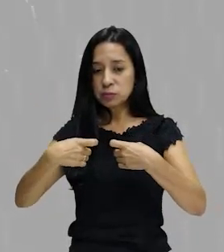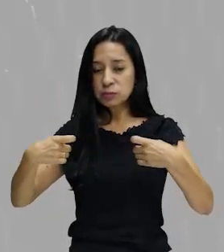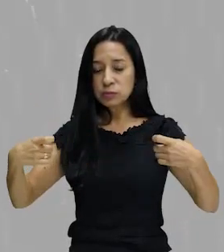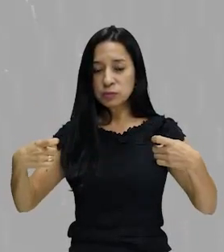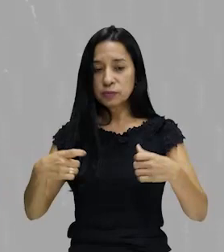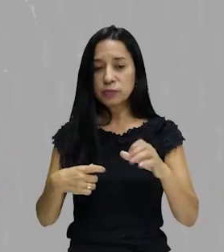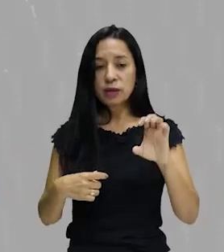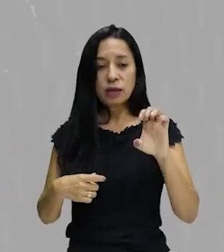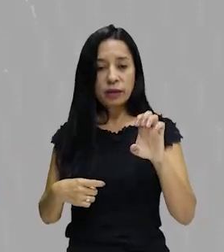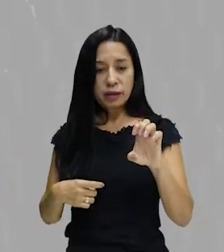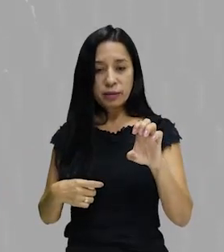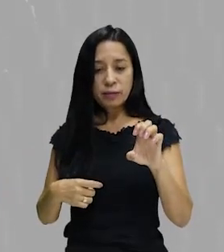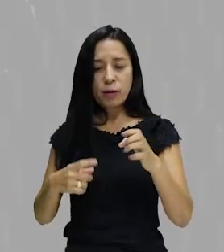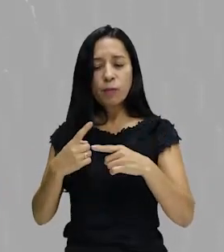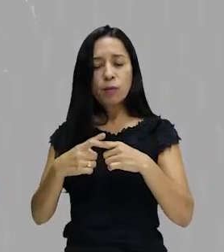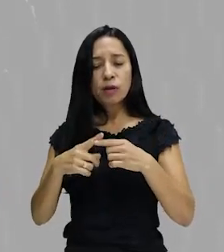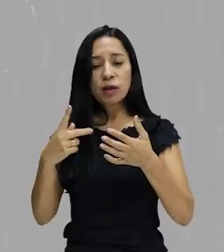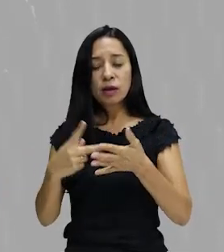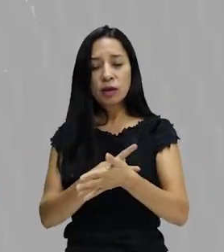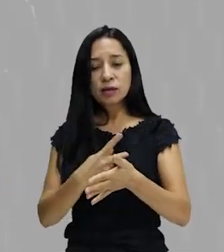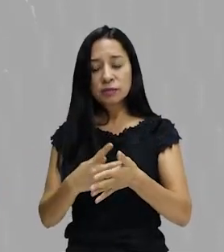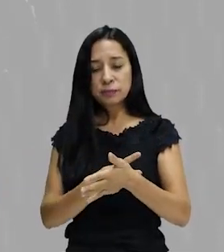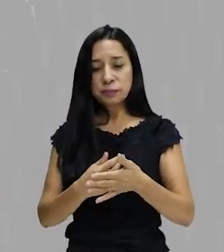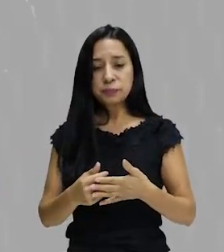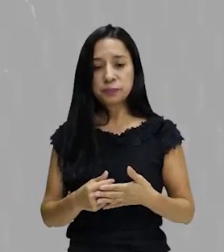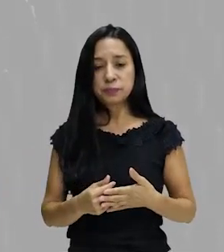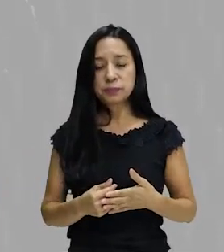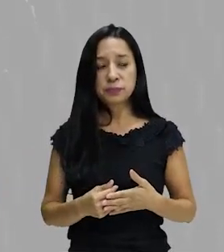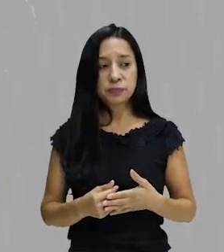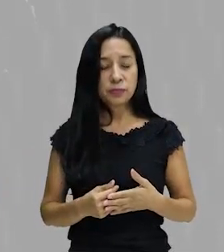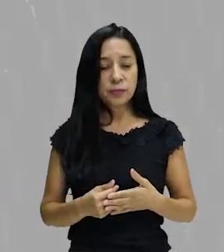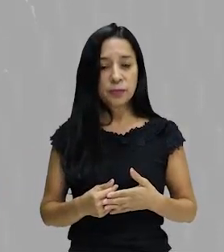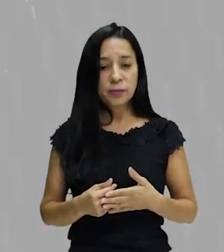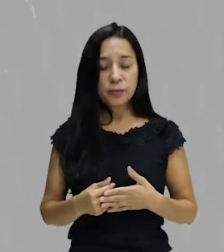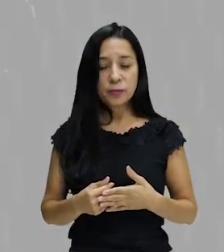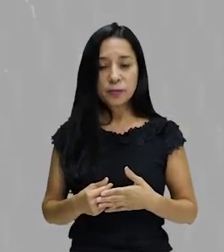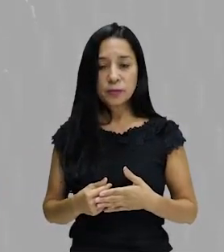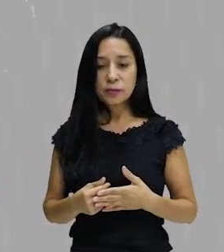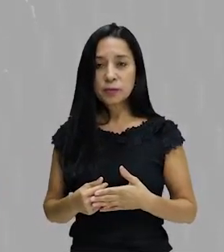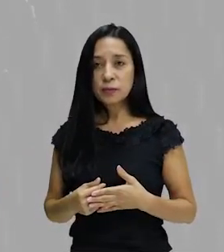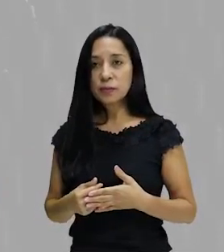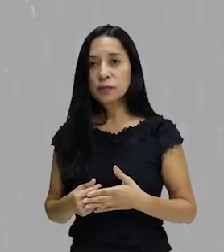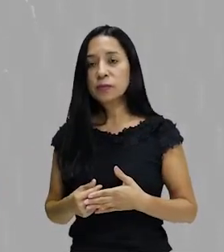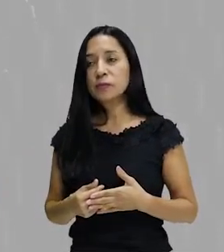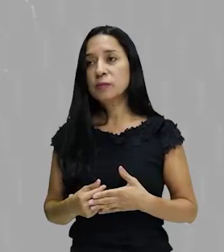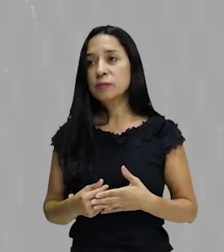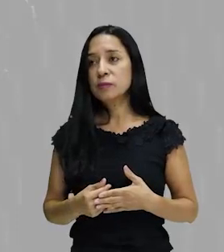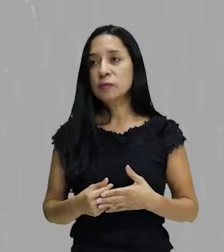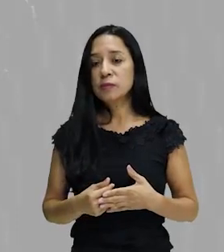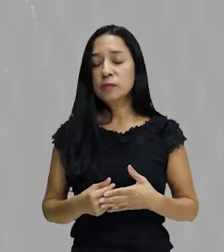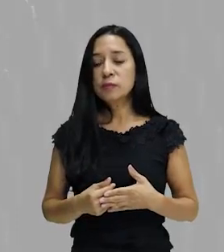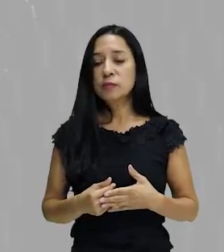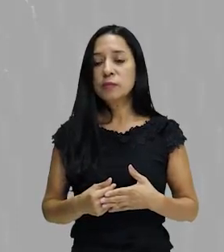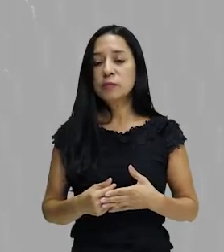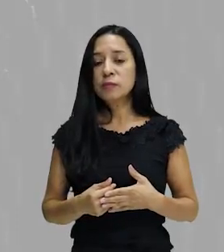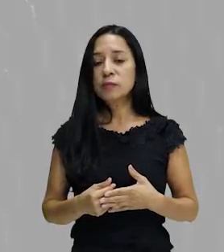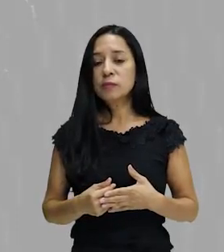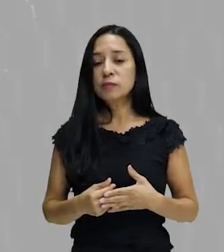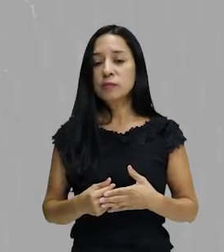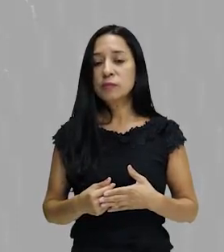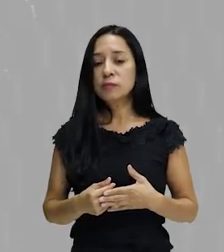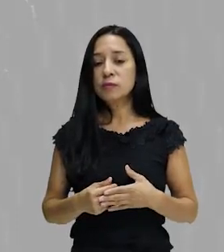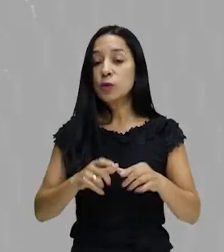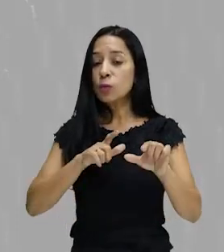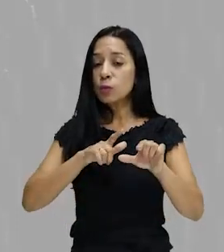transformação da energia elétrica do motor em energia potencial elástica do martelo. Não. O trabalho